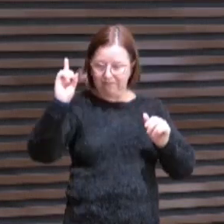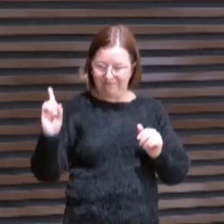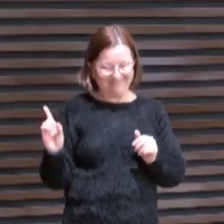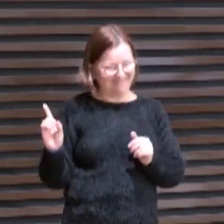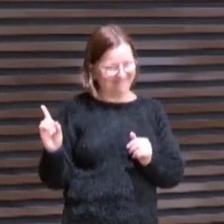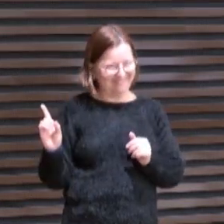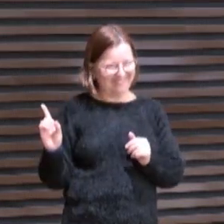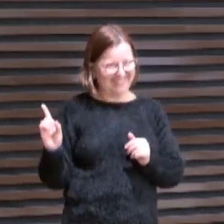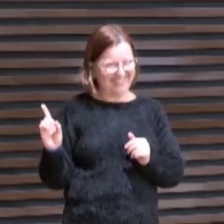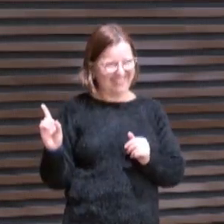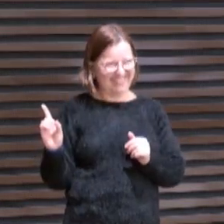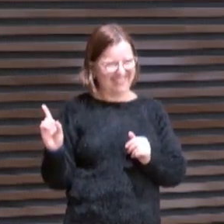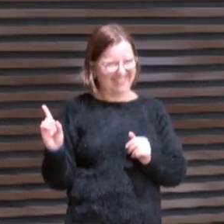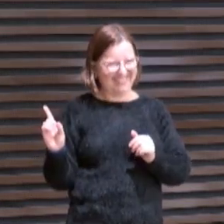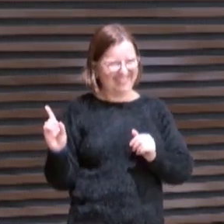direita.